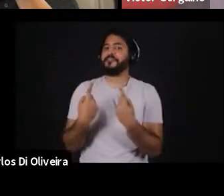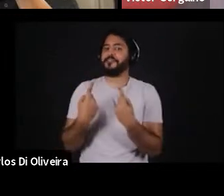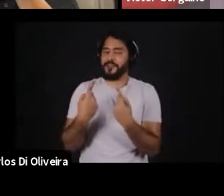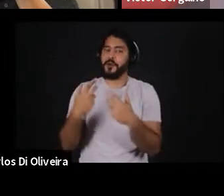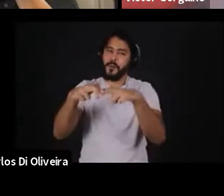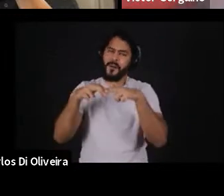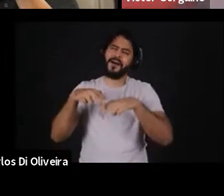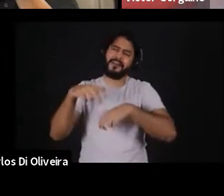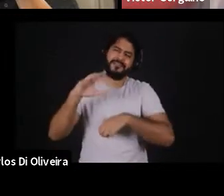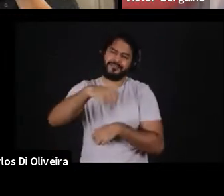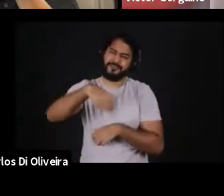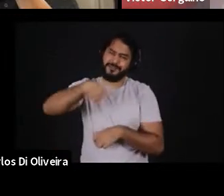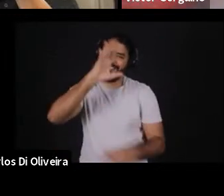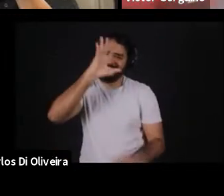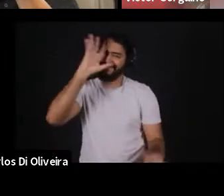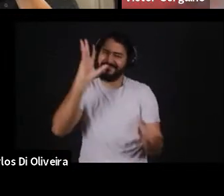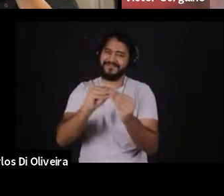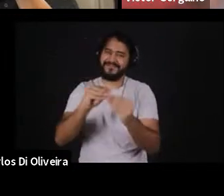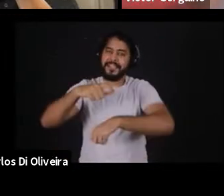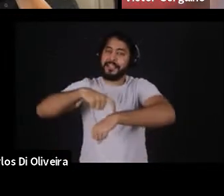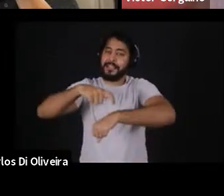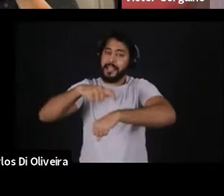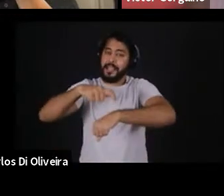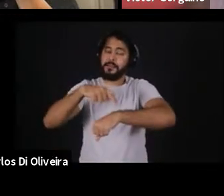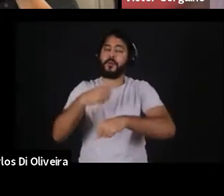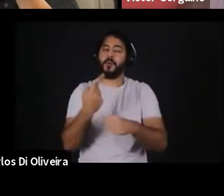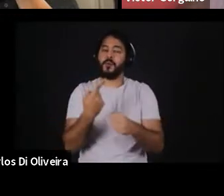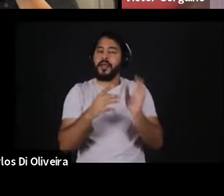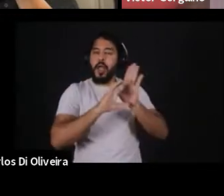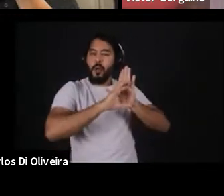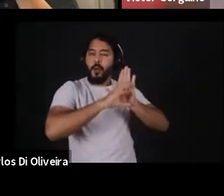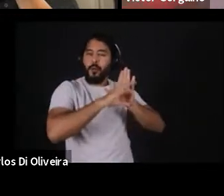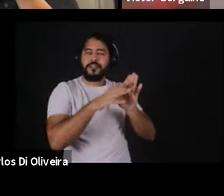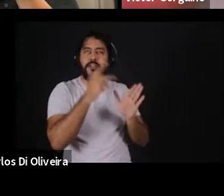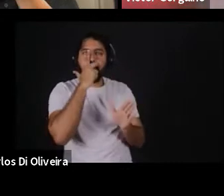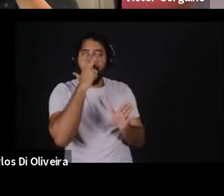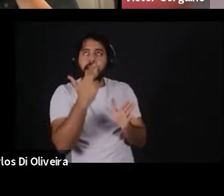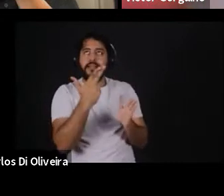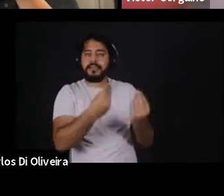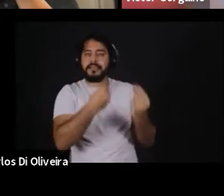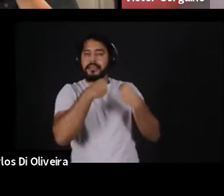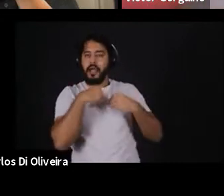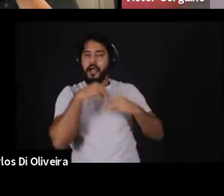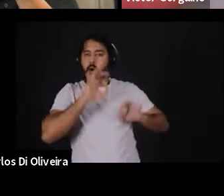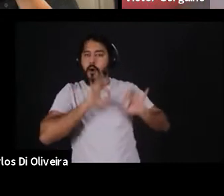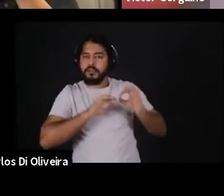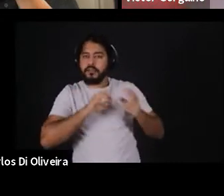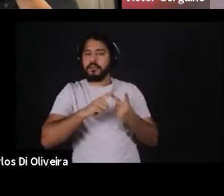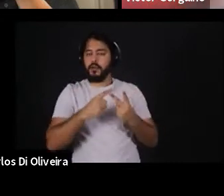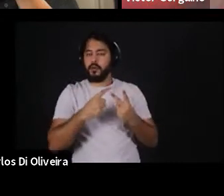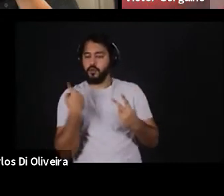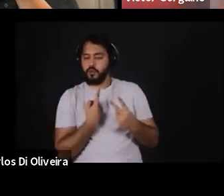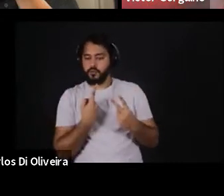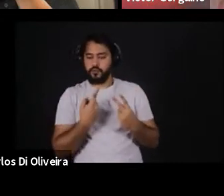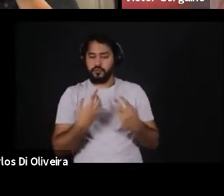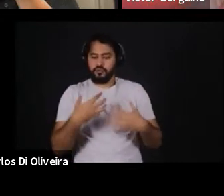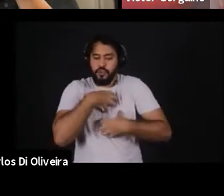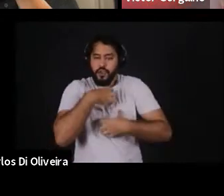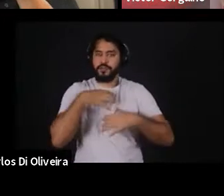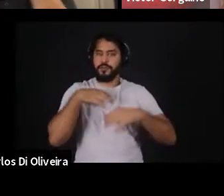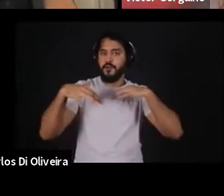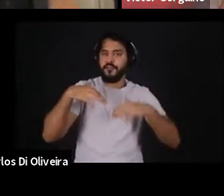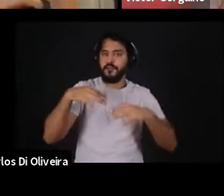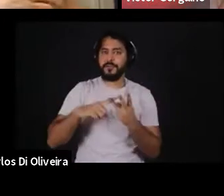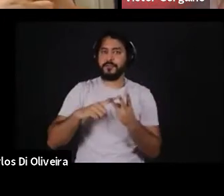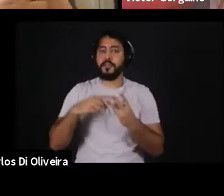é essa categoria que mobiliza como a gente organiza, como a gente se move, como a gente olha para as coisas no mundo.